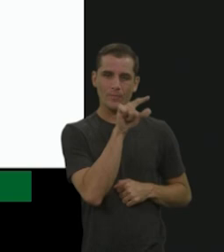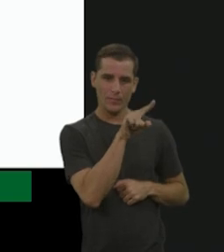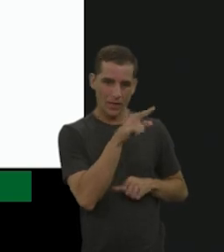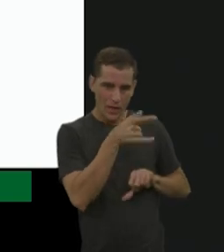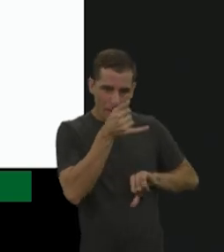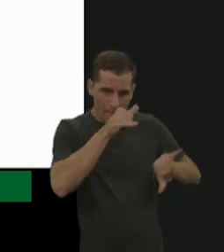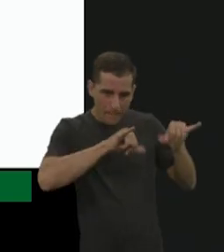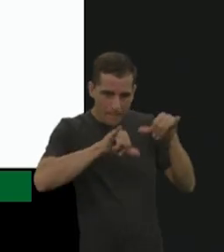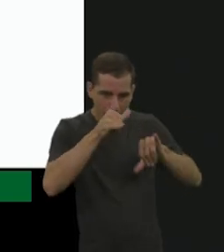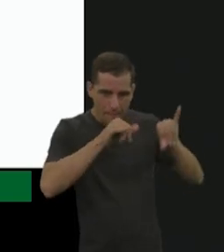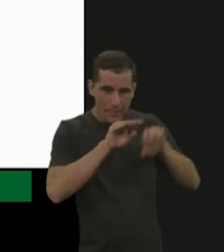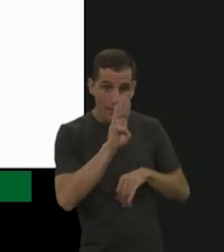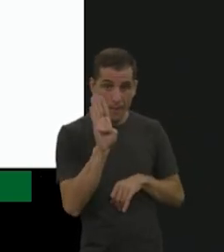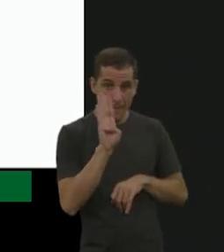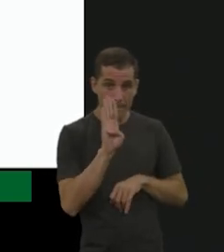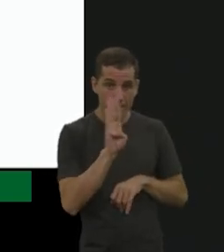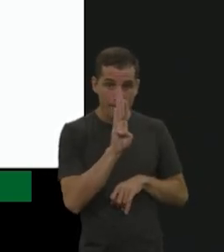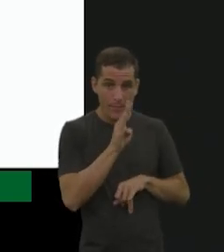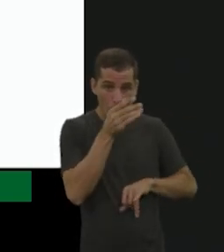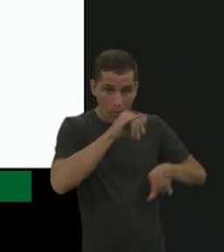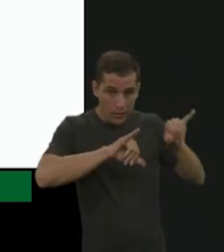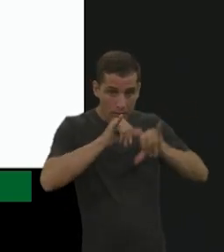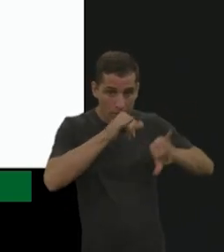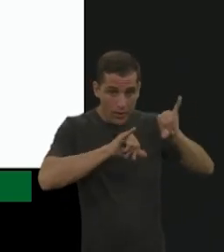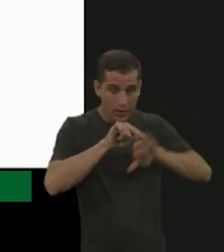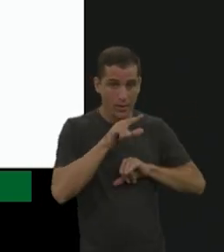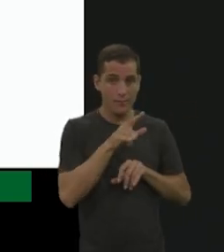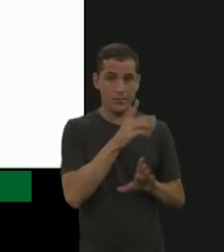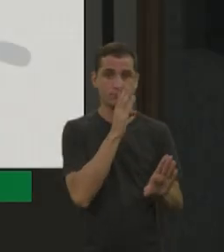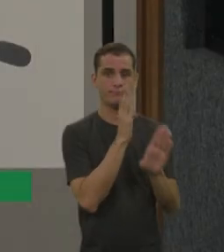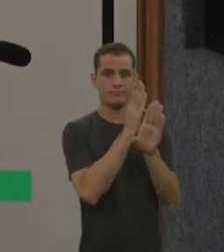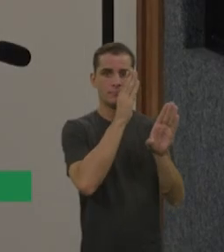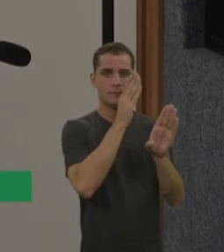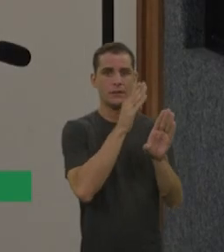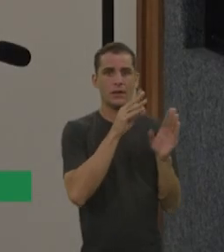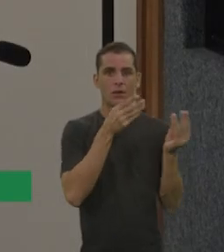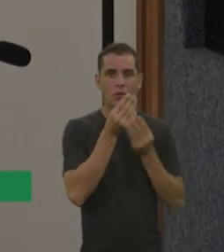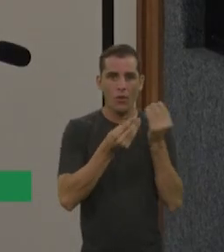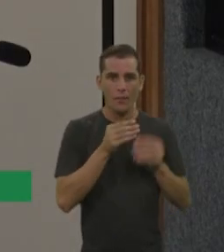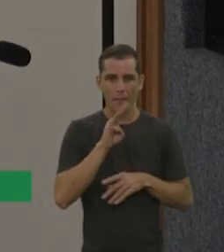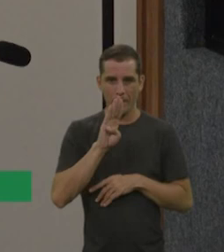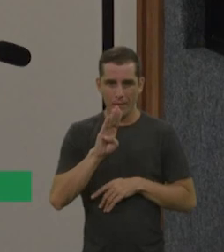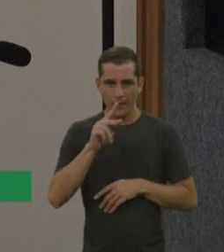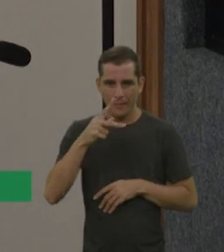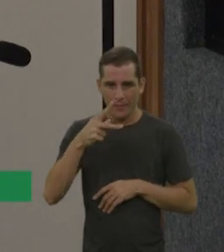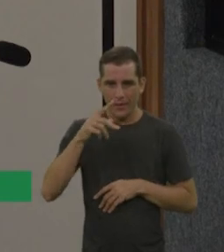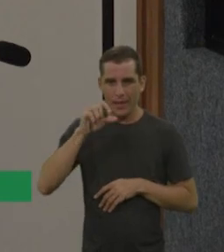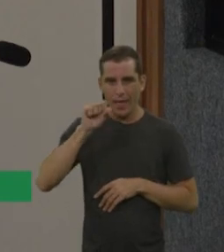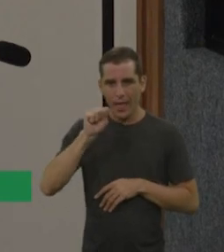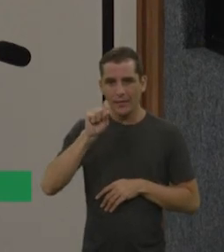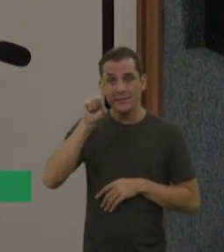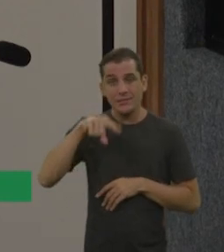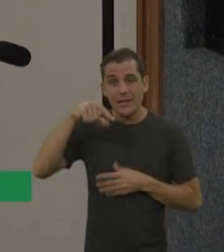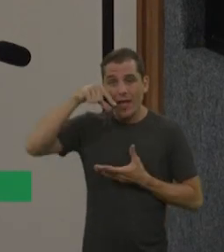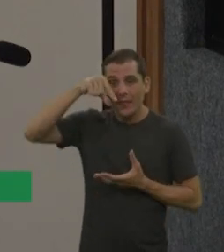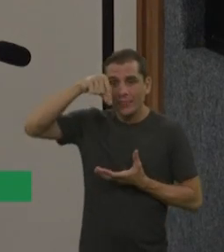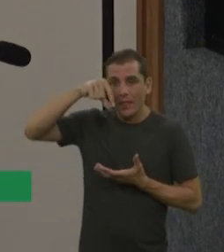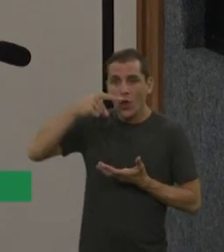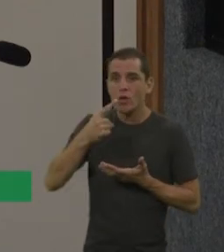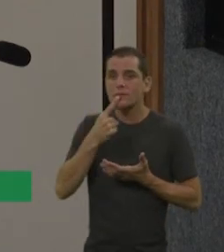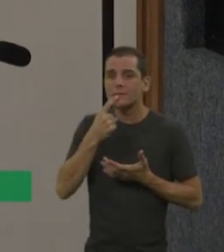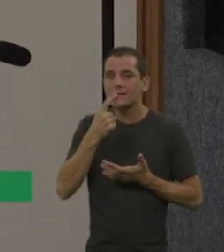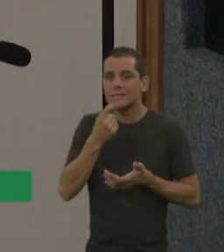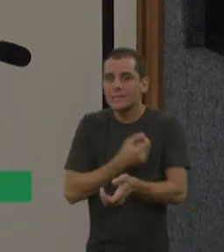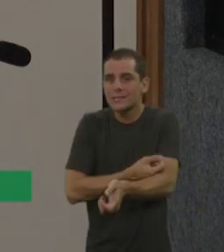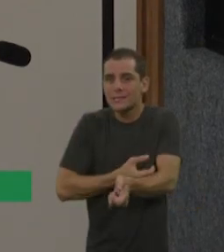diagnóstico, vocês veem por aí a gente fazer o DBS, que chama, que é pegar uma gotinha de sangue e colocar no papel de filtro. Se você tiver uma gota em